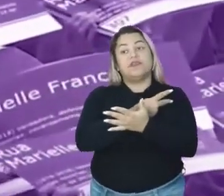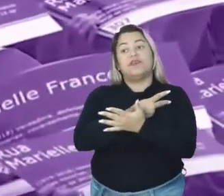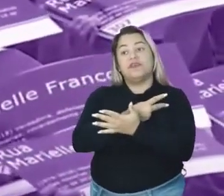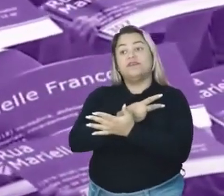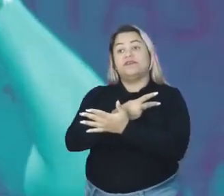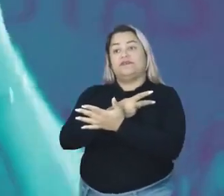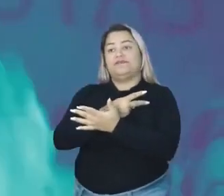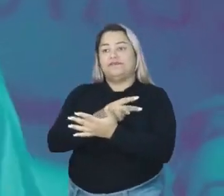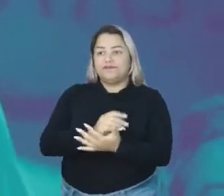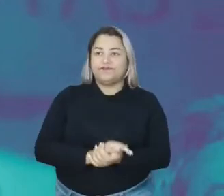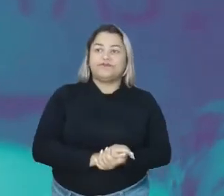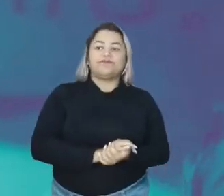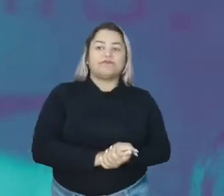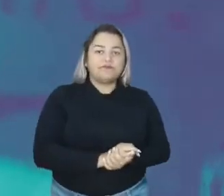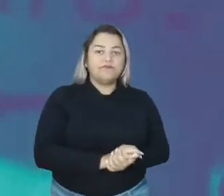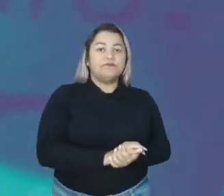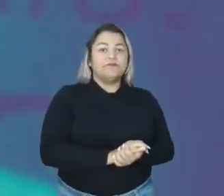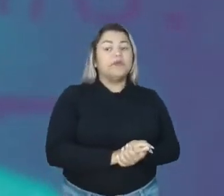acontecer.